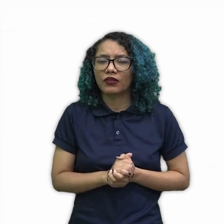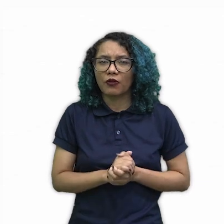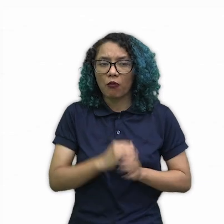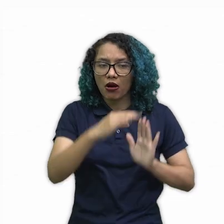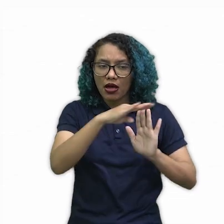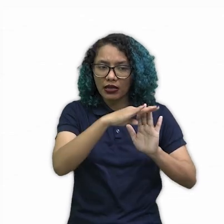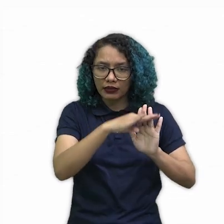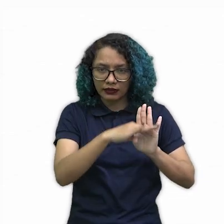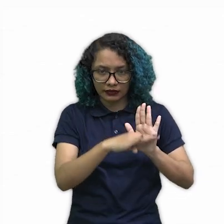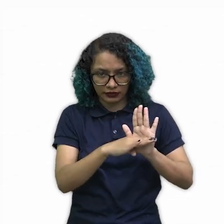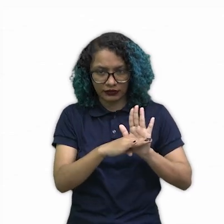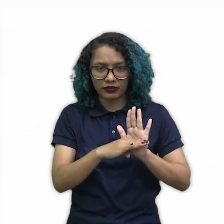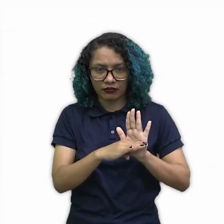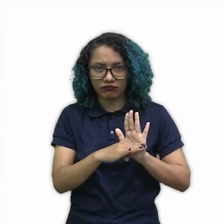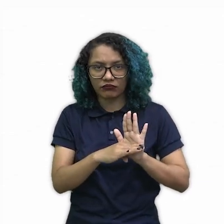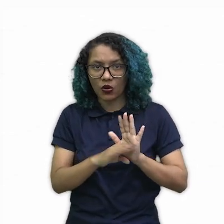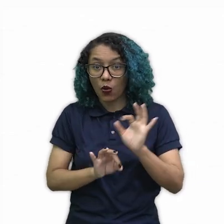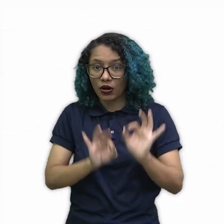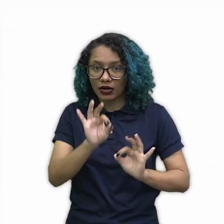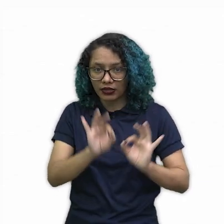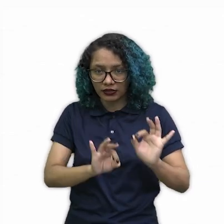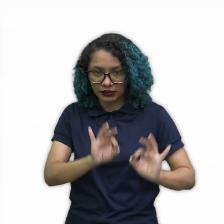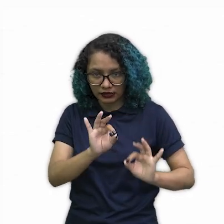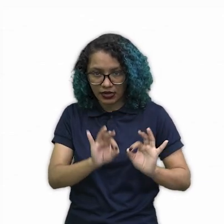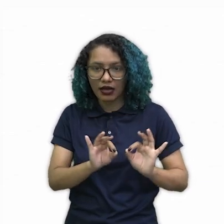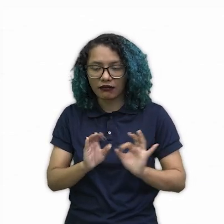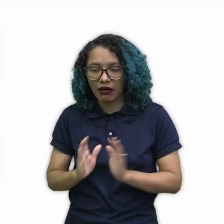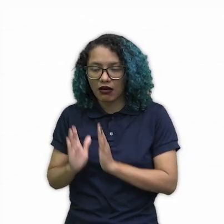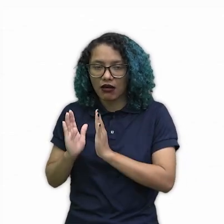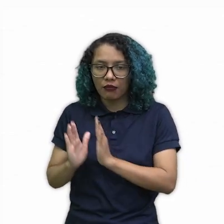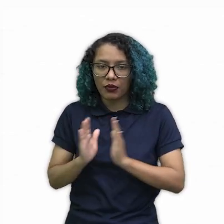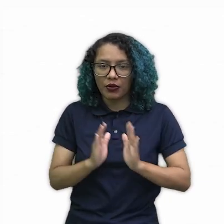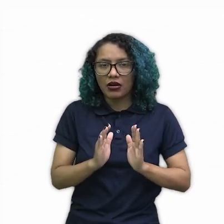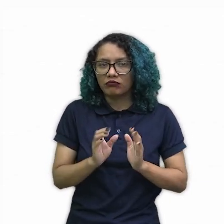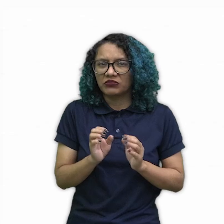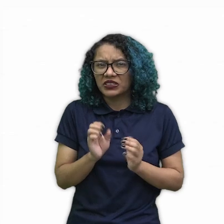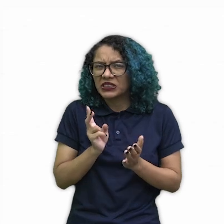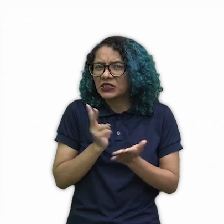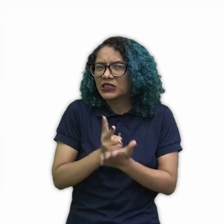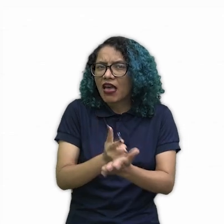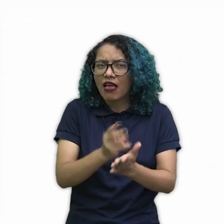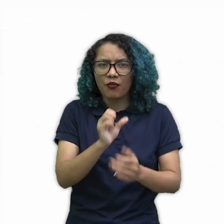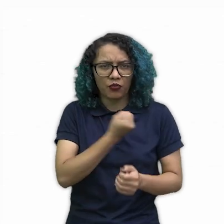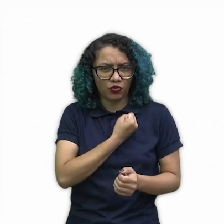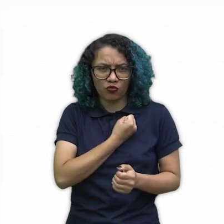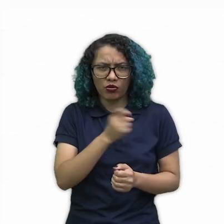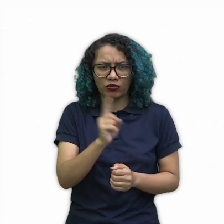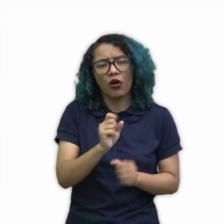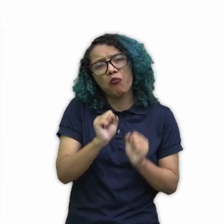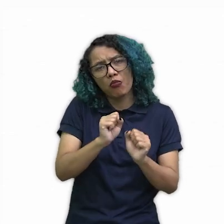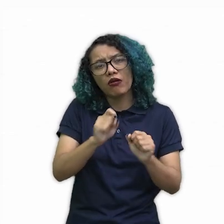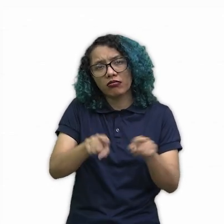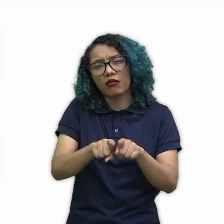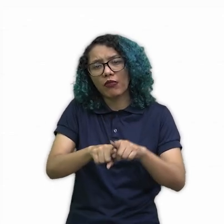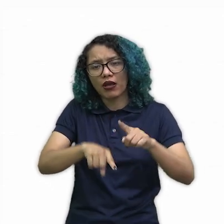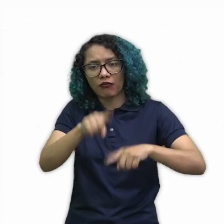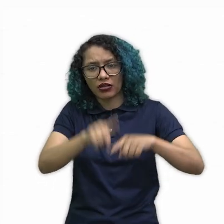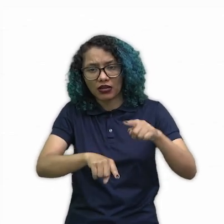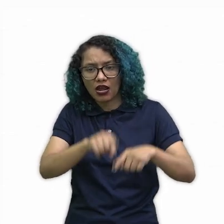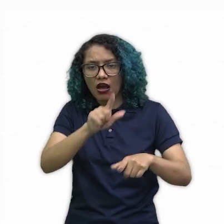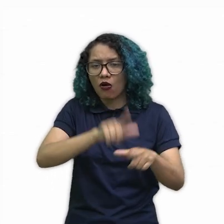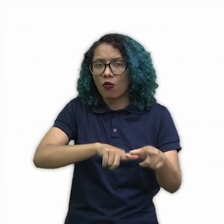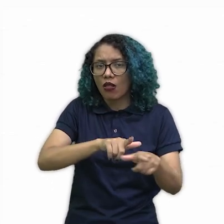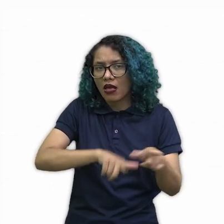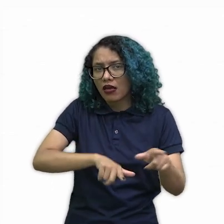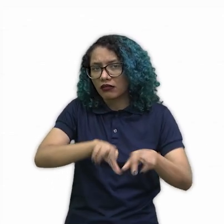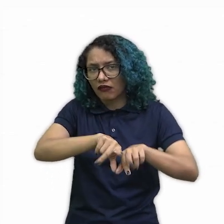lista ordenada de elementos, tá? Não precisa ser necessariamente números, tá, gente? Pode ser objetos também, letras,